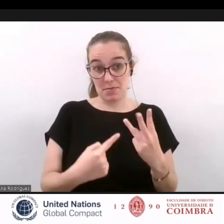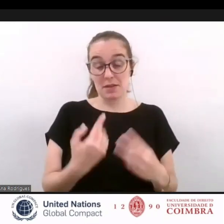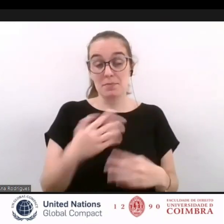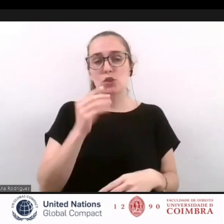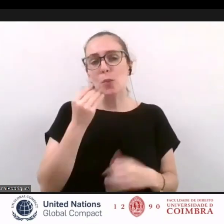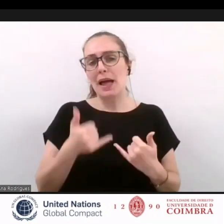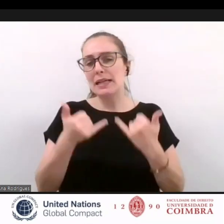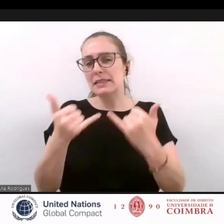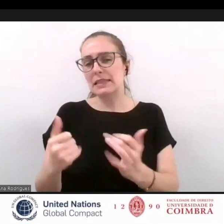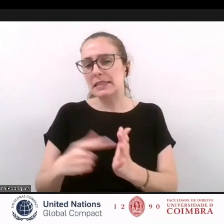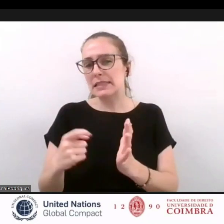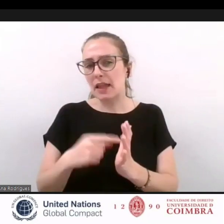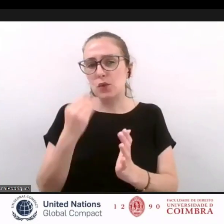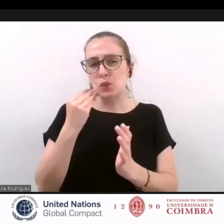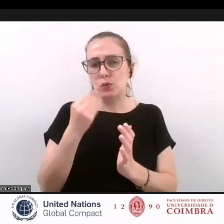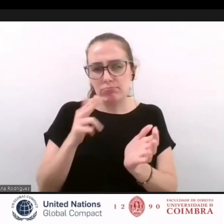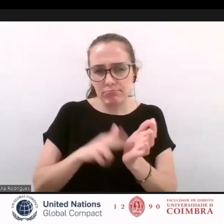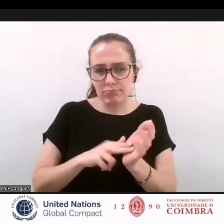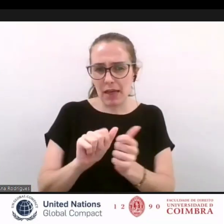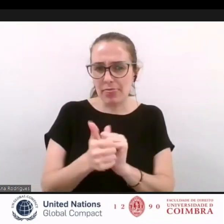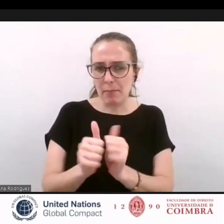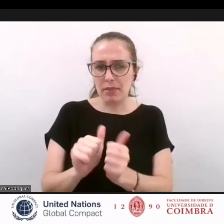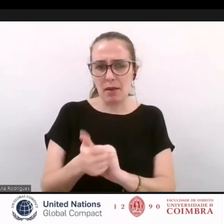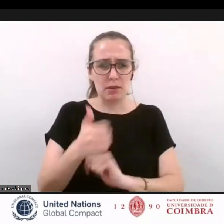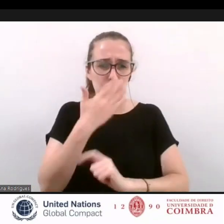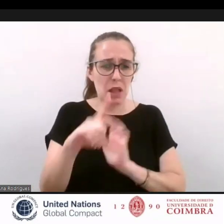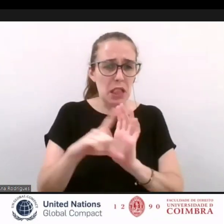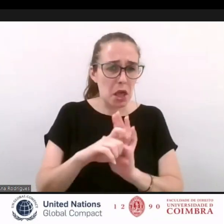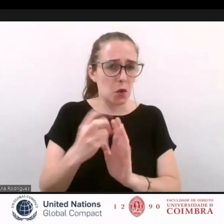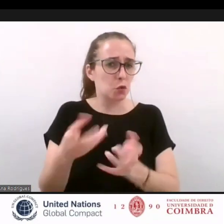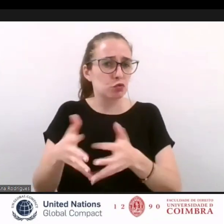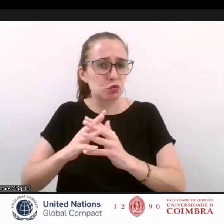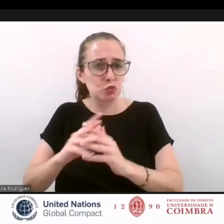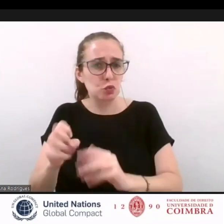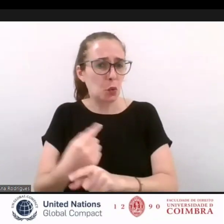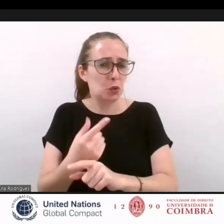em eventuais necessidades de ajustamentos legislativos ou de estrutura de governação.